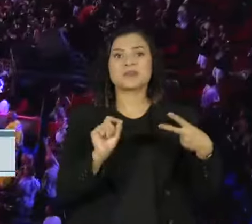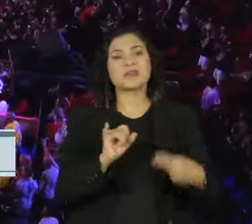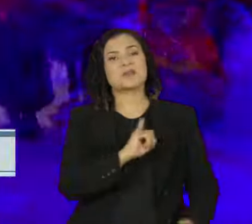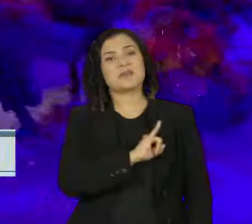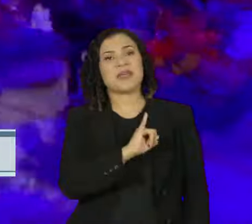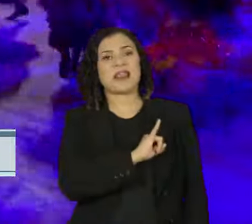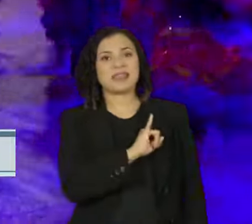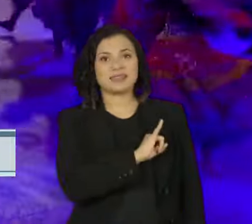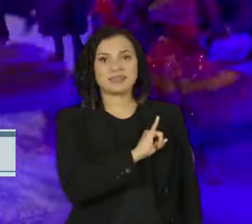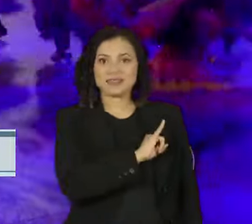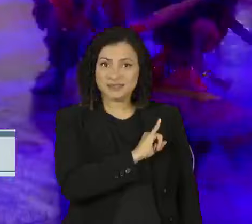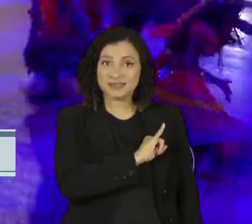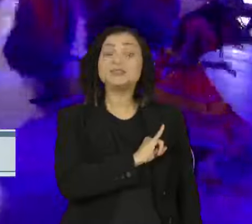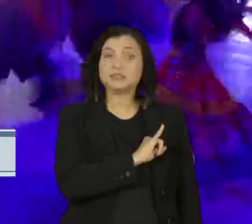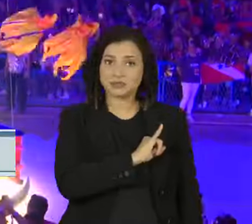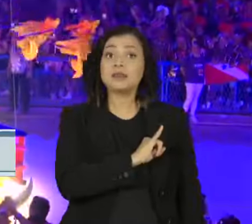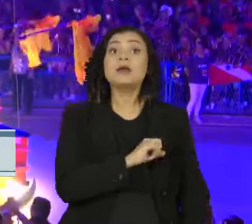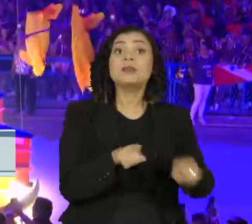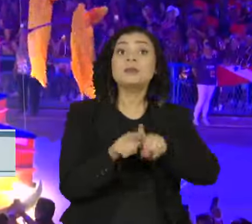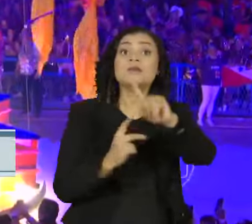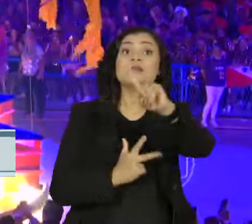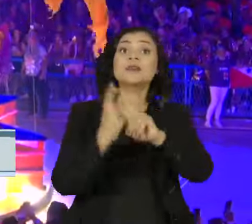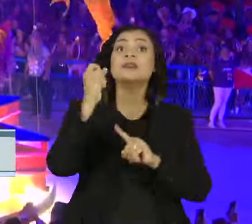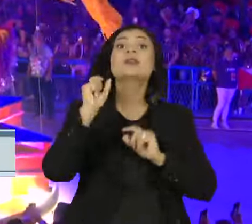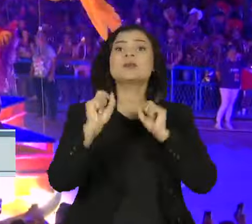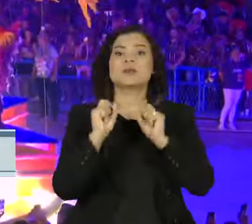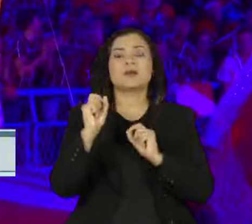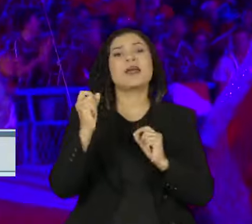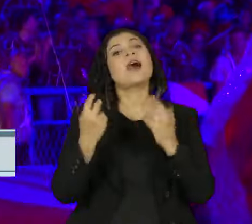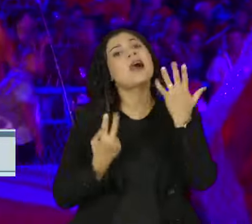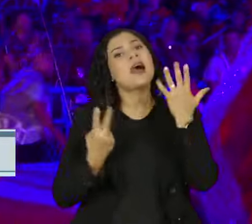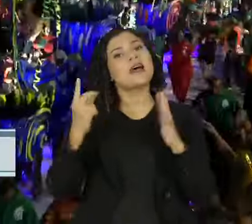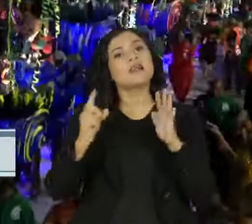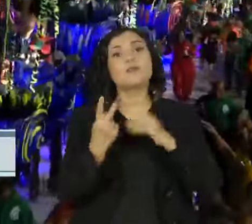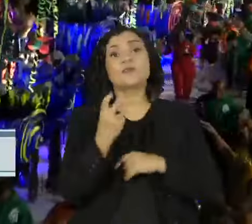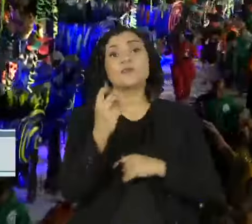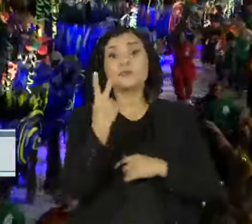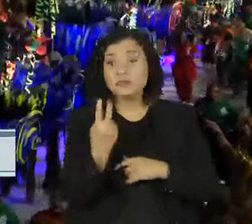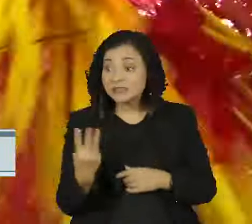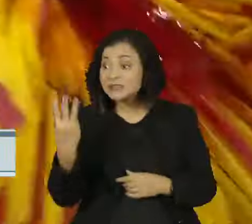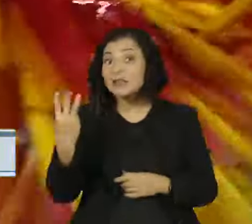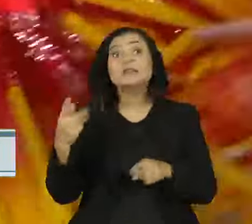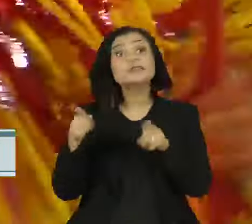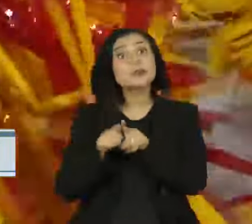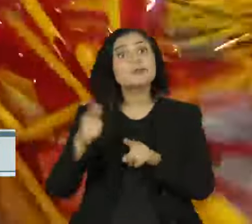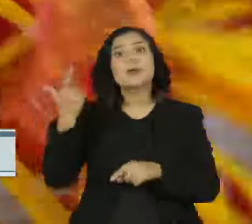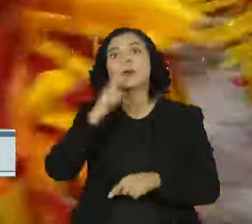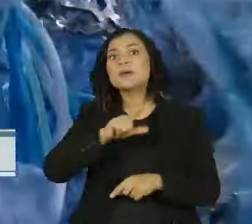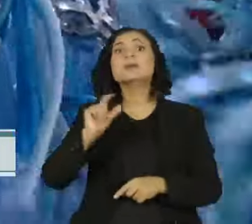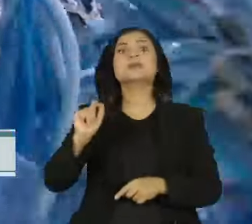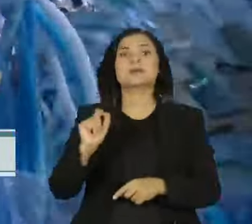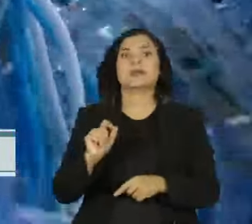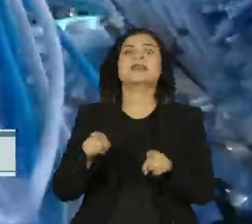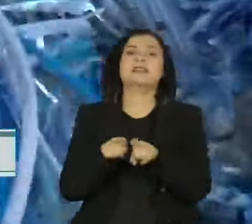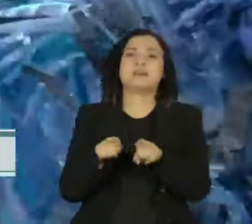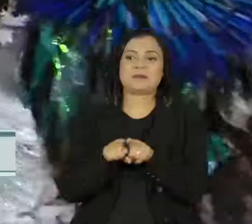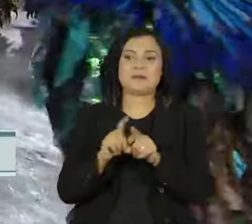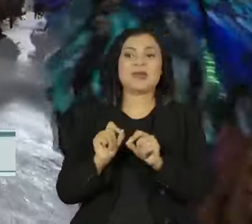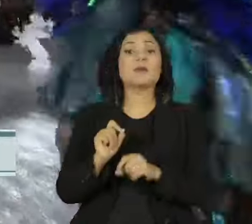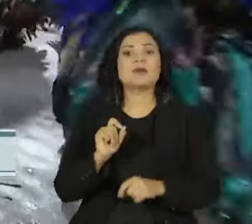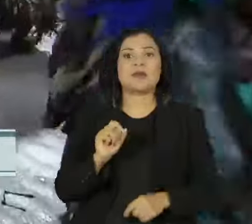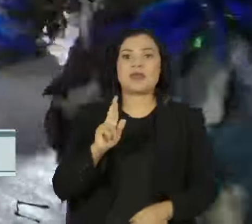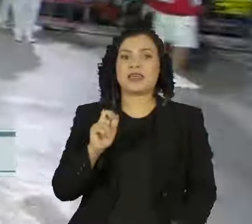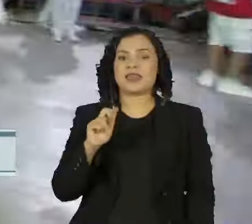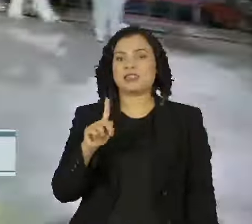a Imperatriz Leopoldinense, vencedora do Carnaval de 2023, seguida da Grande Rio.